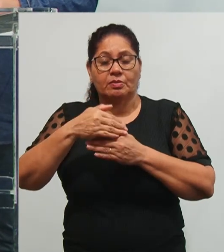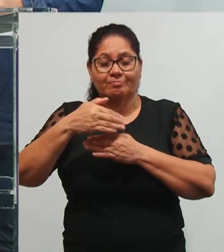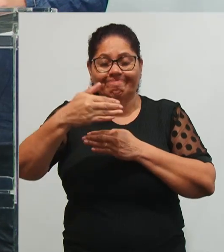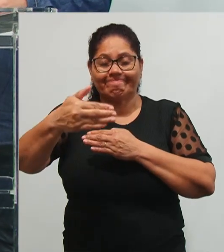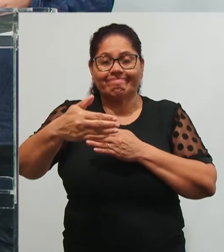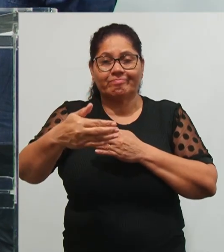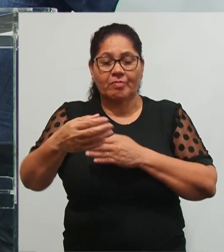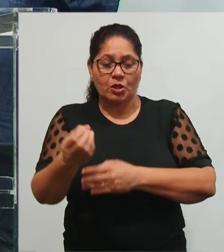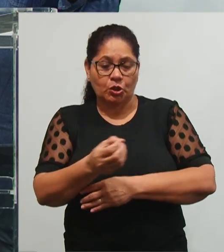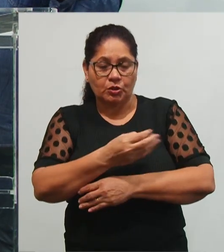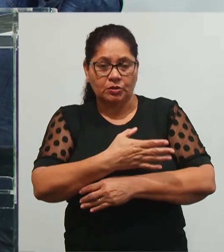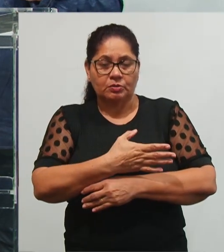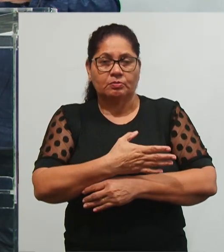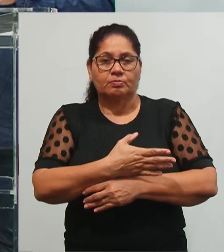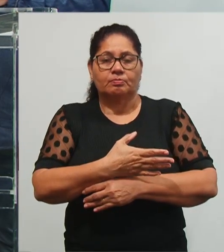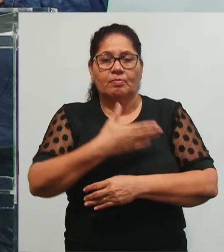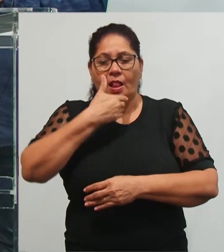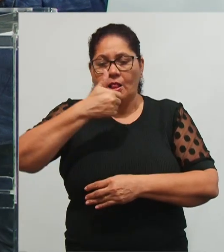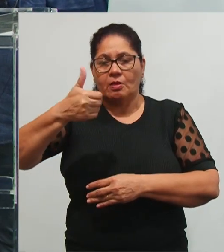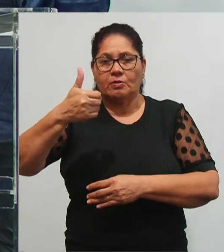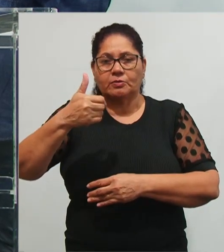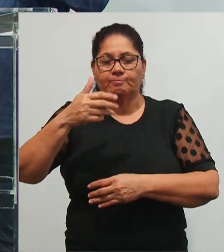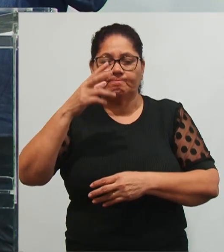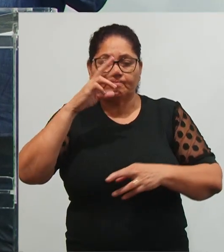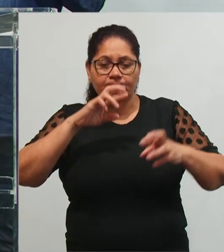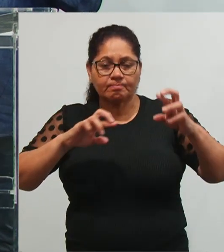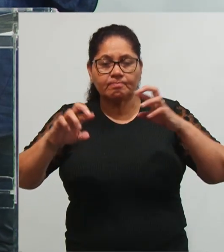PMBOK, que é a mais atualizada.